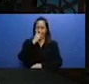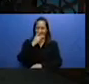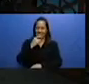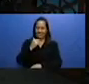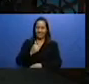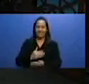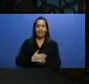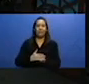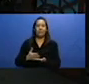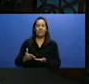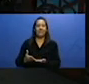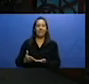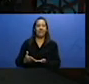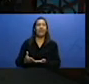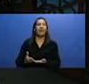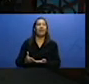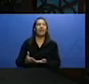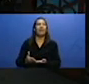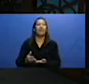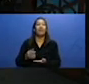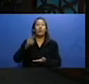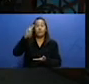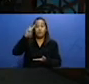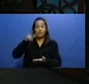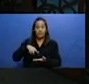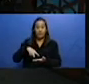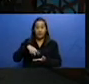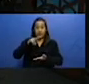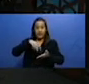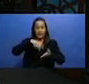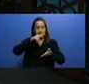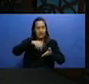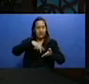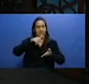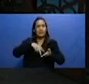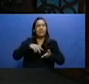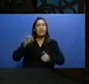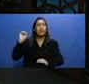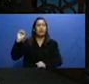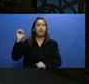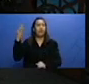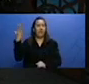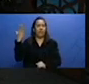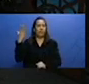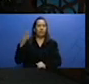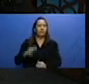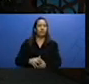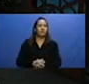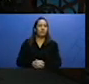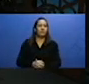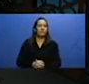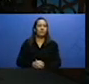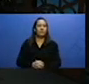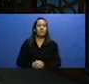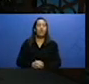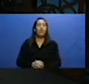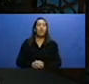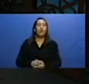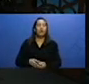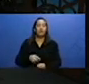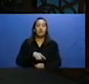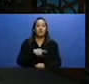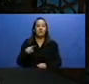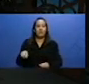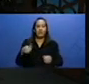Vamos iniciar a nossa aula. Nós vamos continuar aquele módulo que nós estávamos estudando na aula anterior.